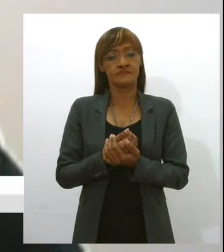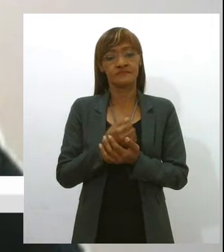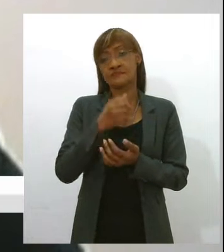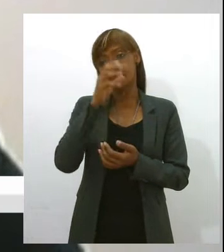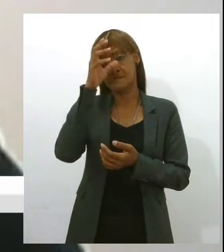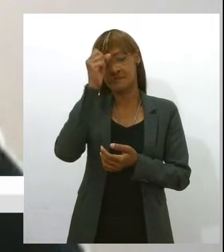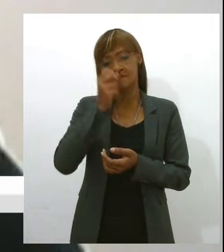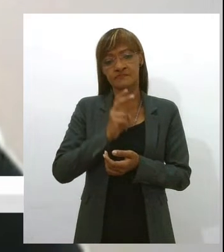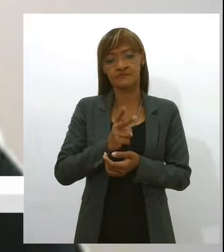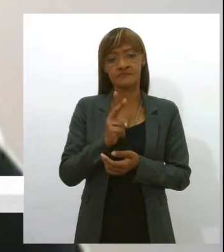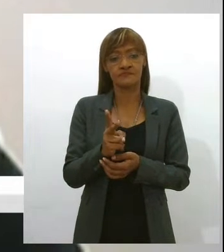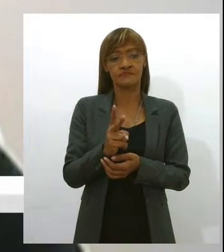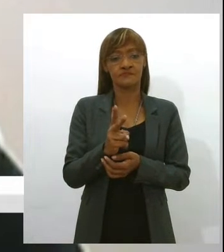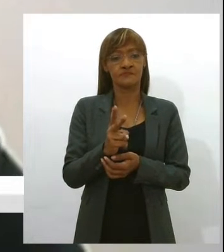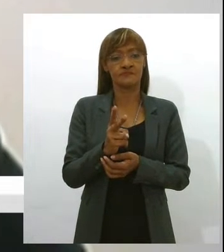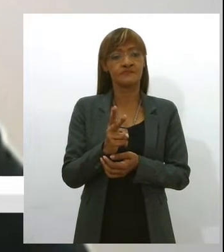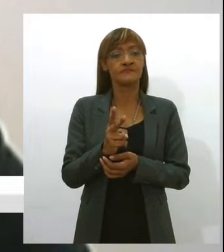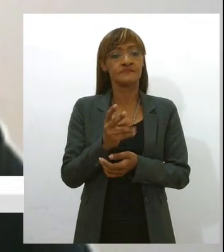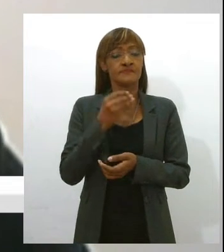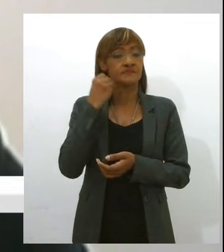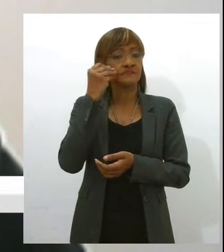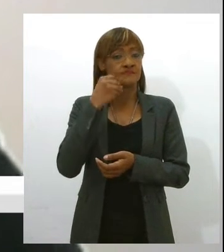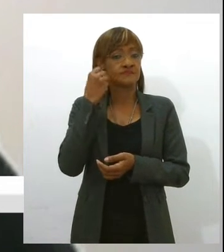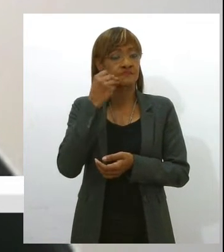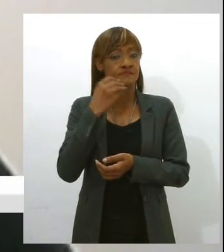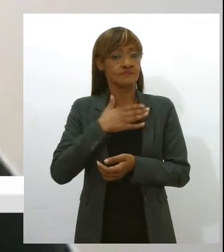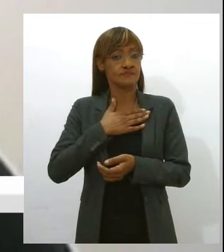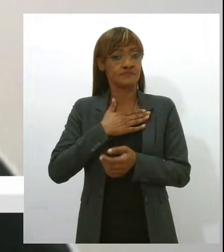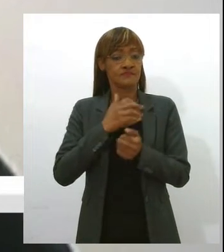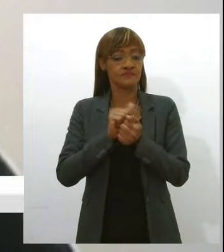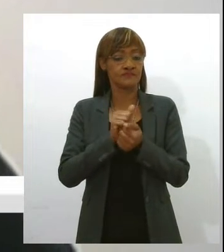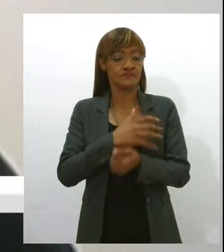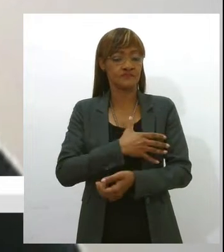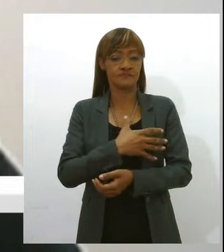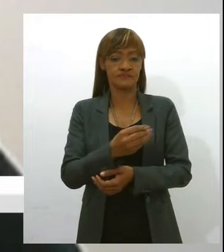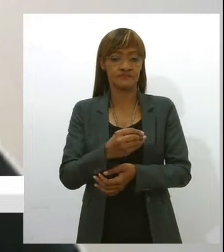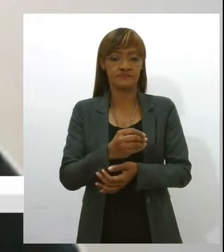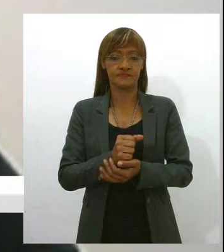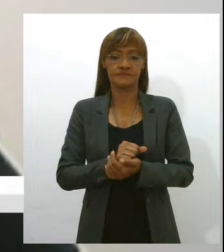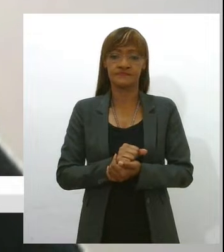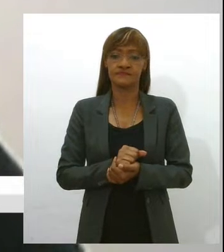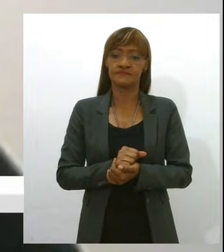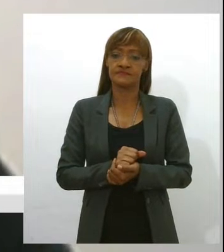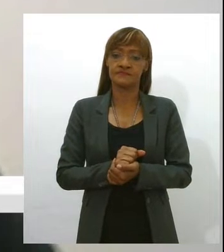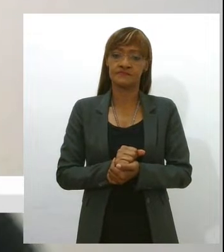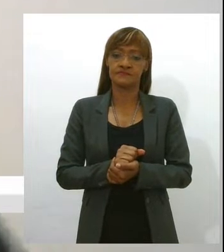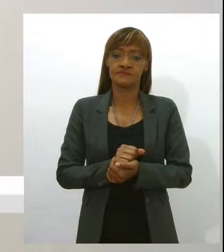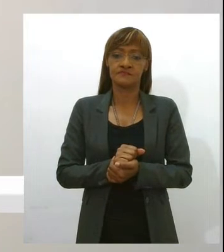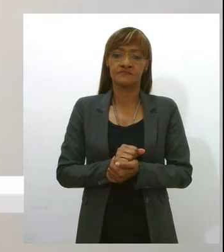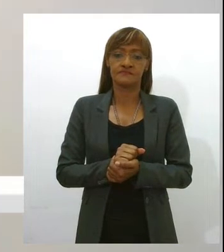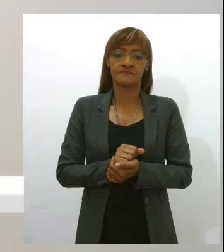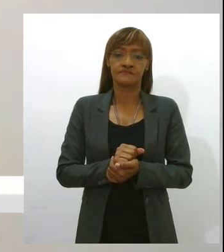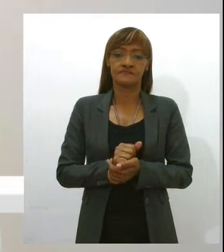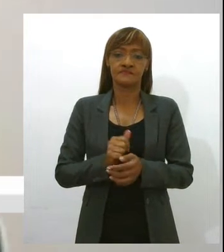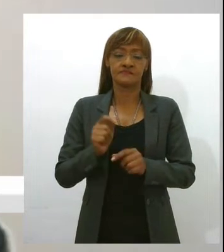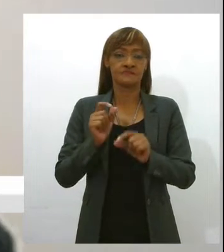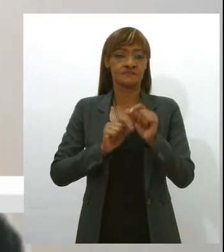diariamente com minha filha, assim. E essa coisa do punk traz muito